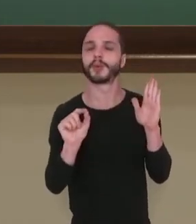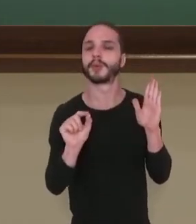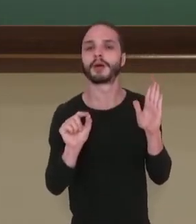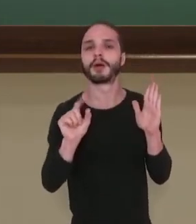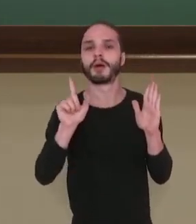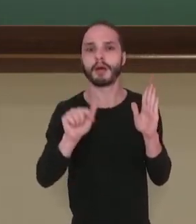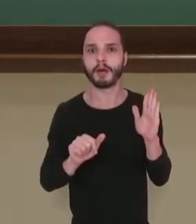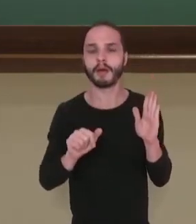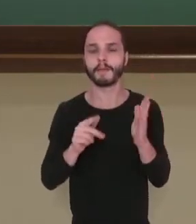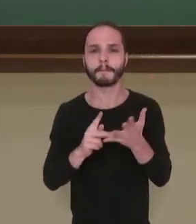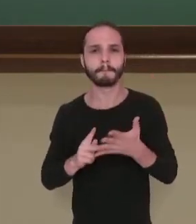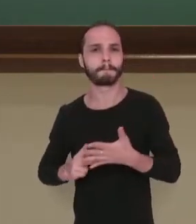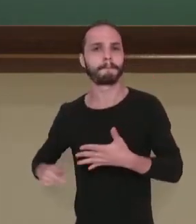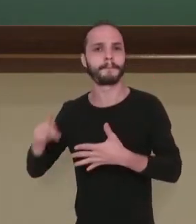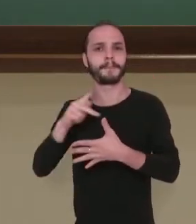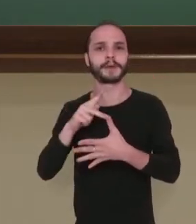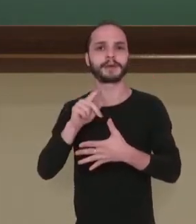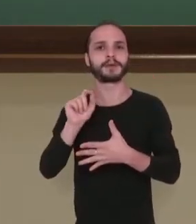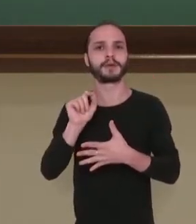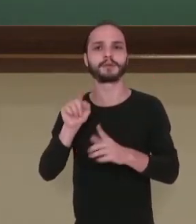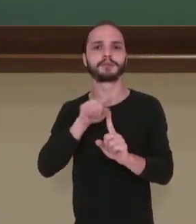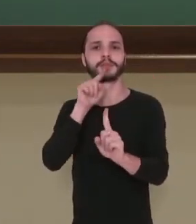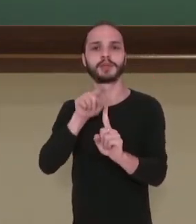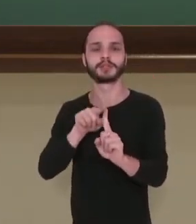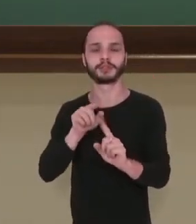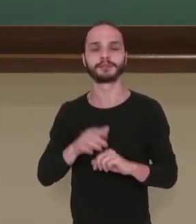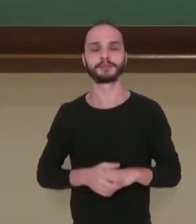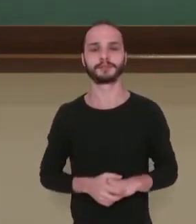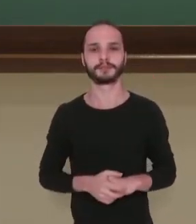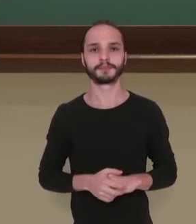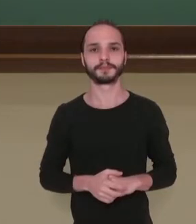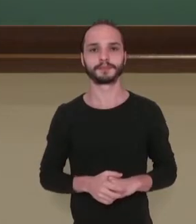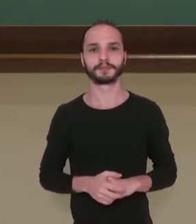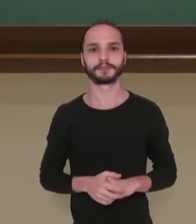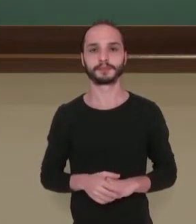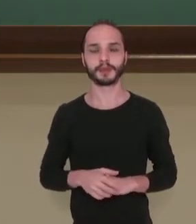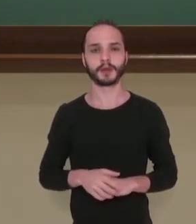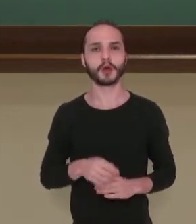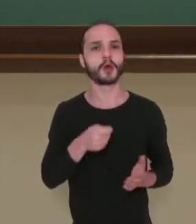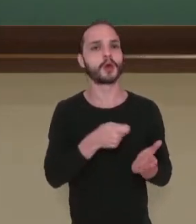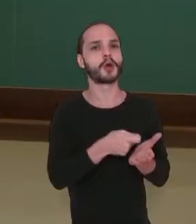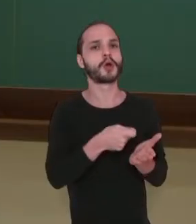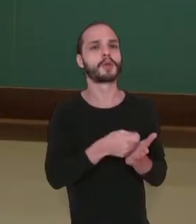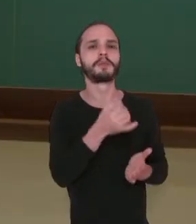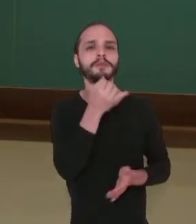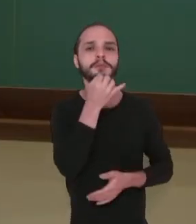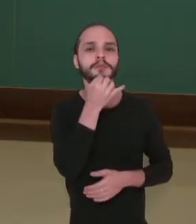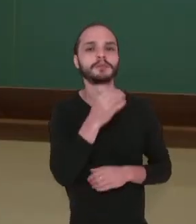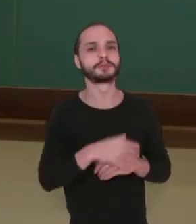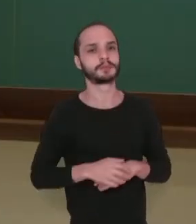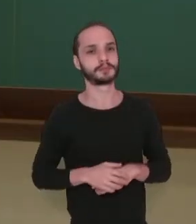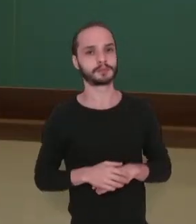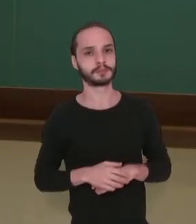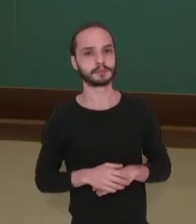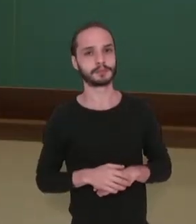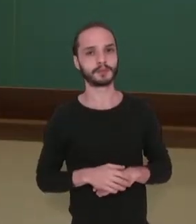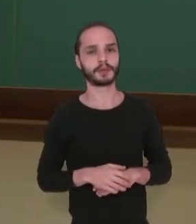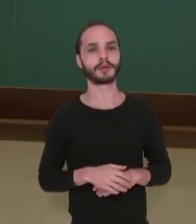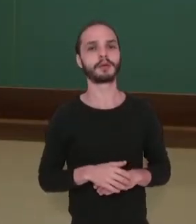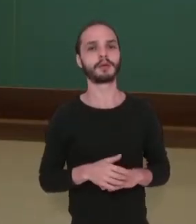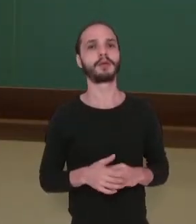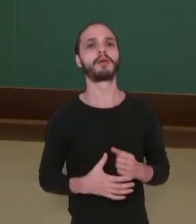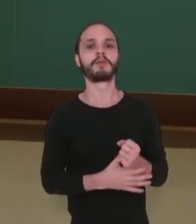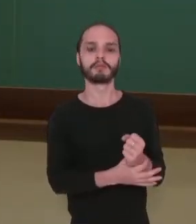essa prioridade da sua função pública. Deveres aqui, por exemplo, manter e promover as relações